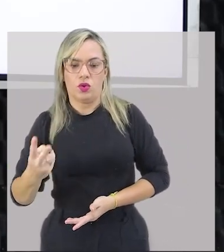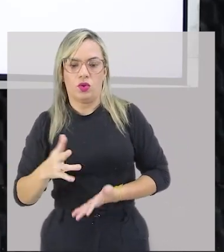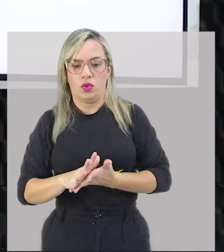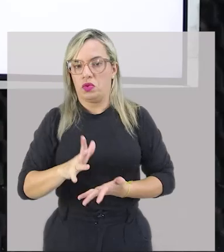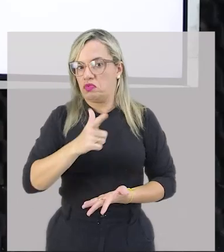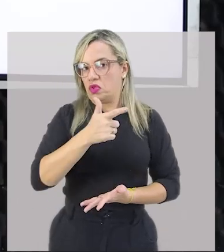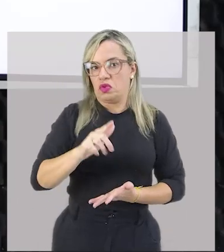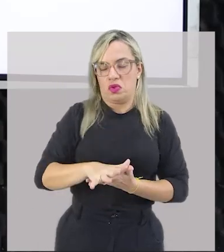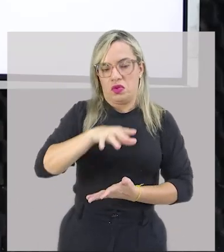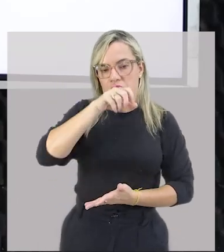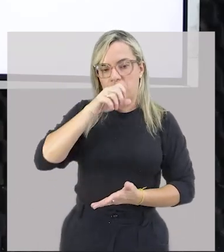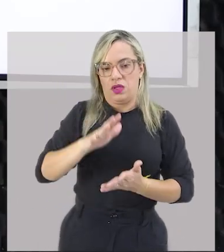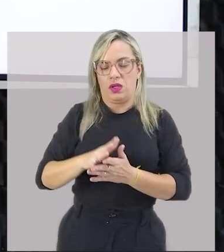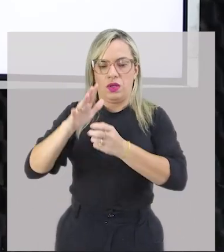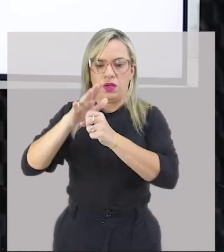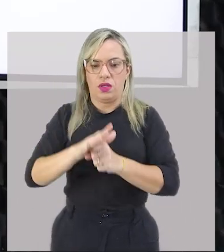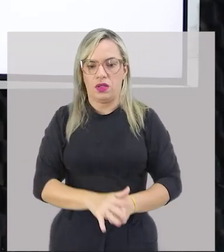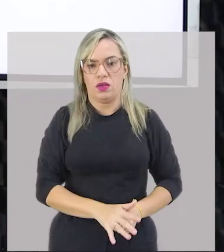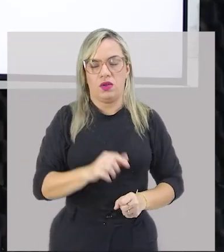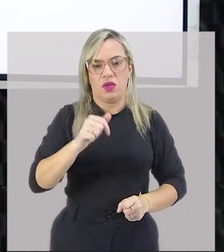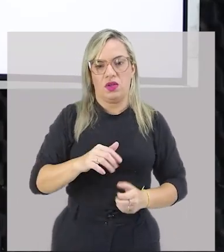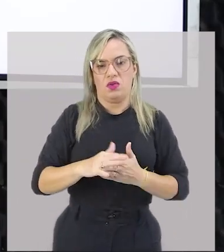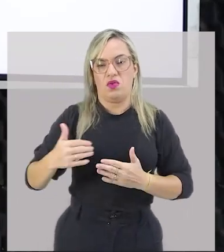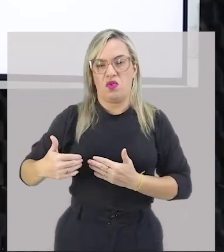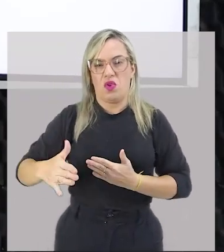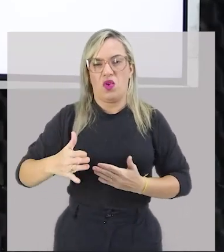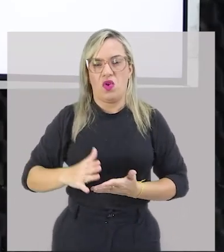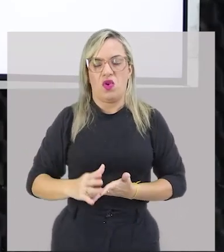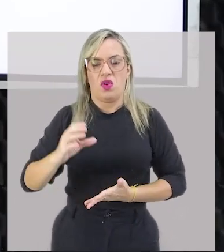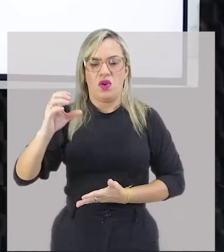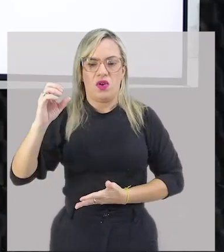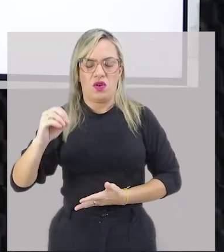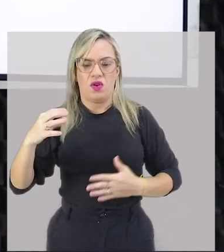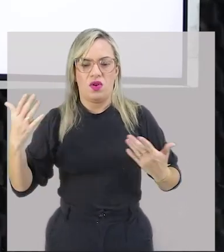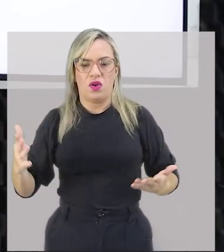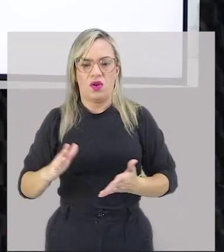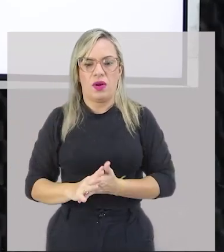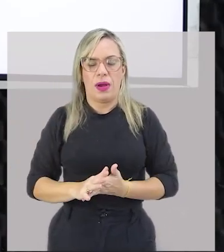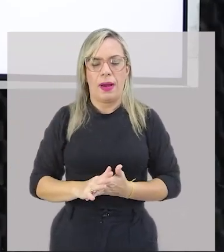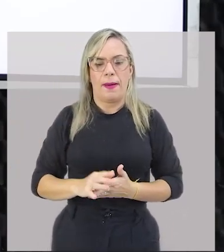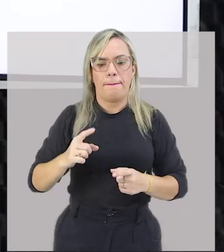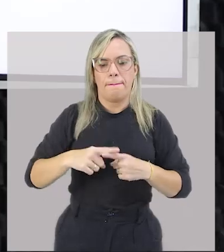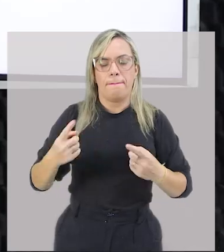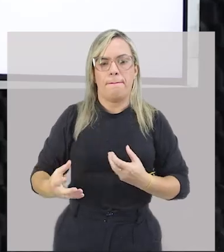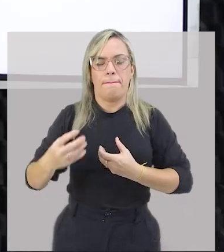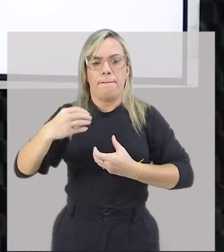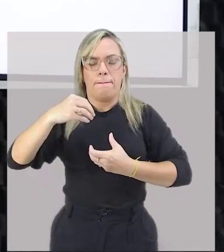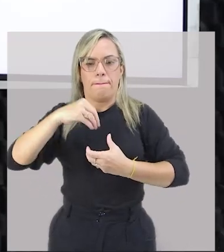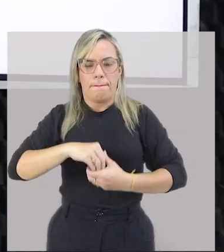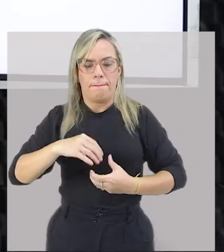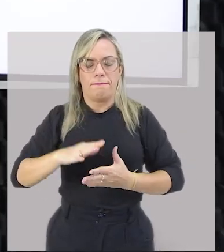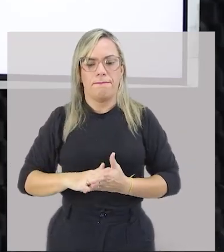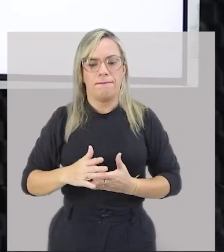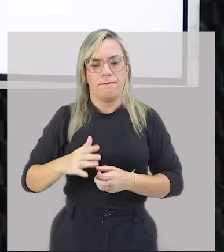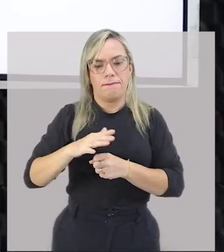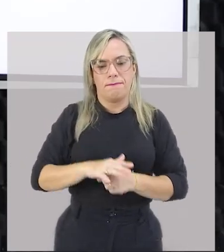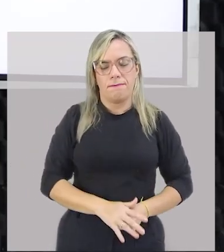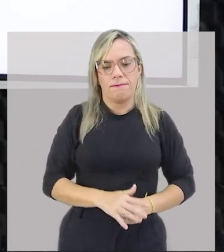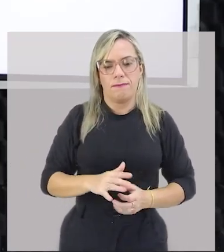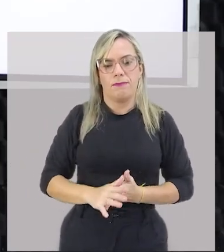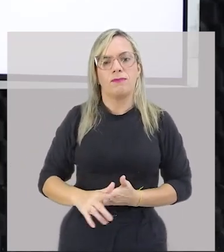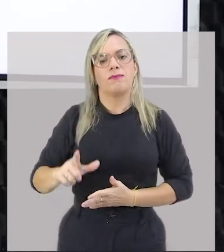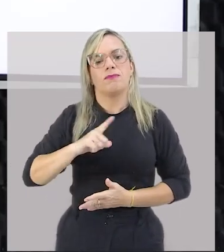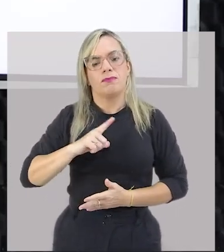uma pressão externa, zero. Mas a pressão interna do nosso corpo ainda estaria presente.